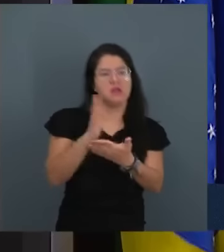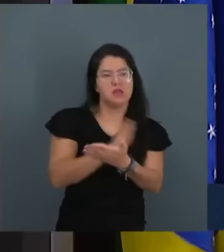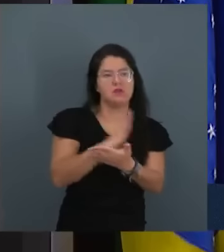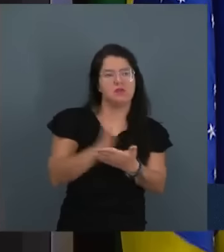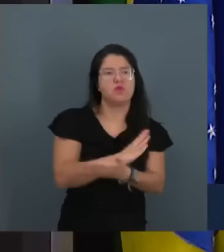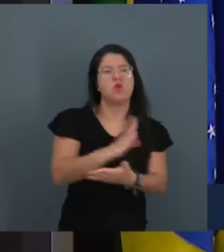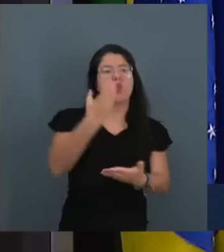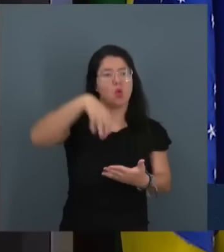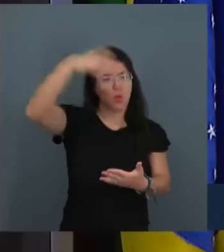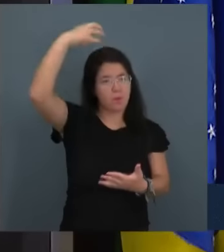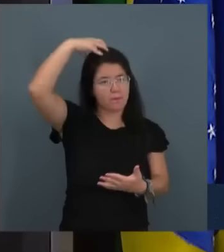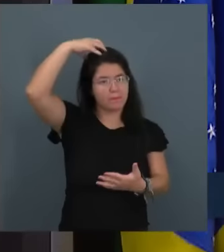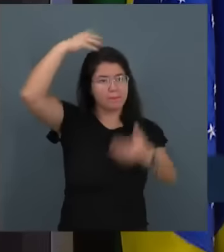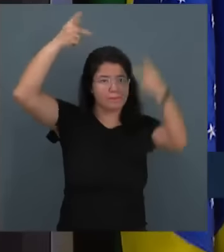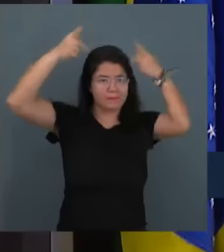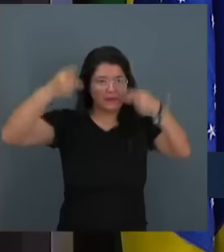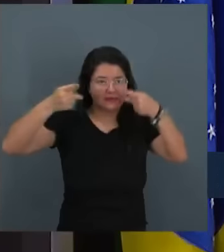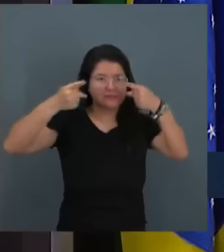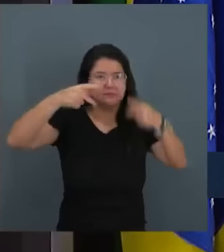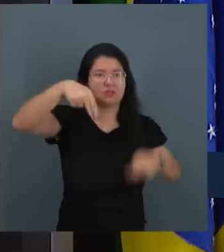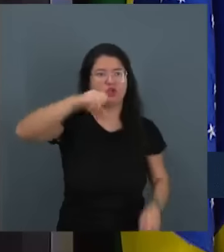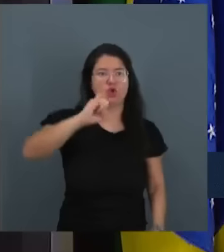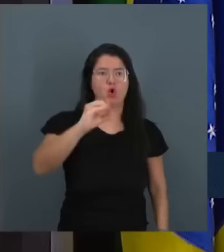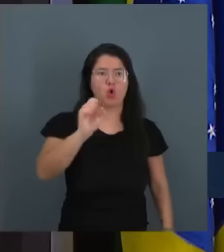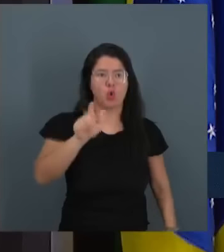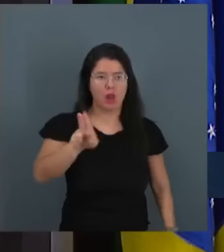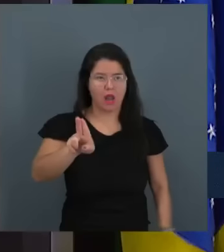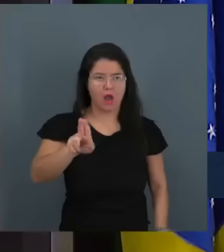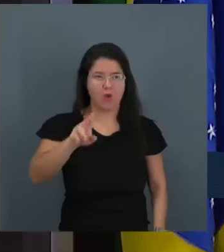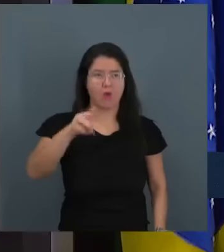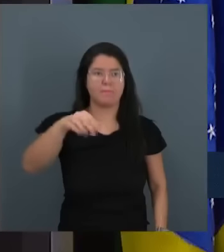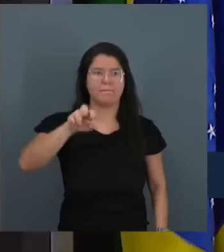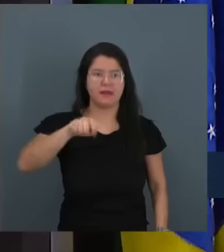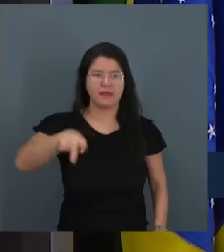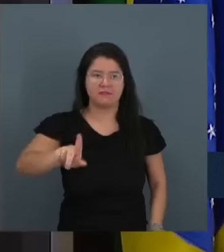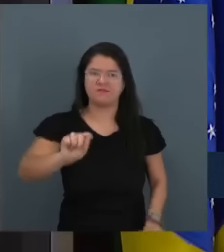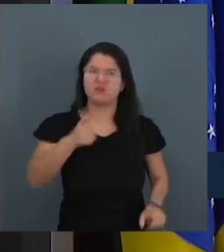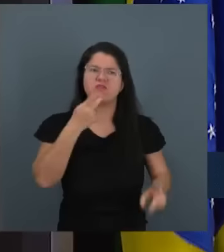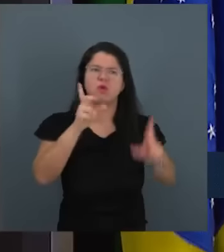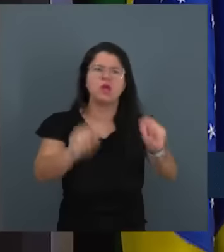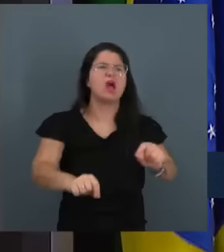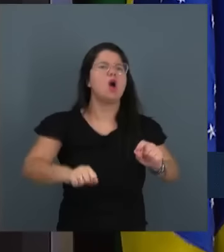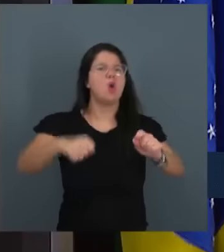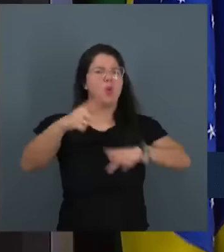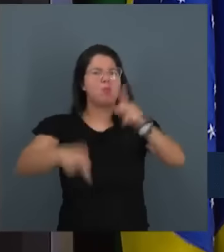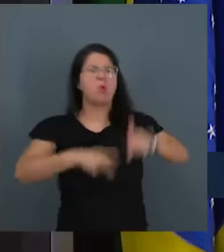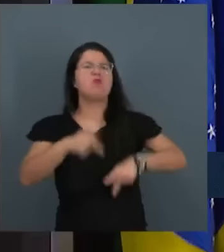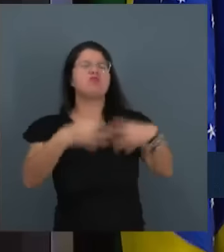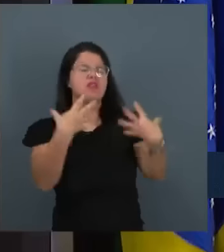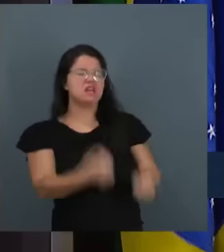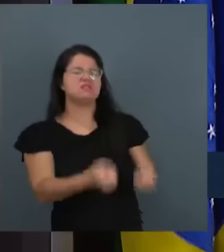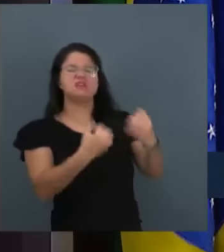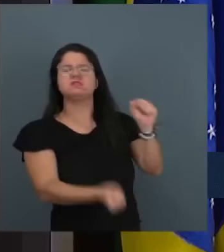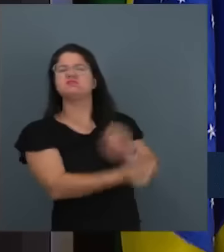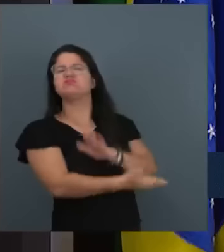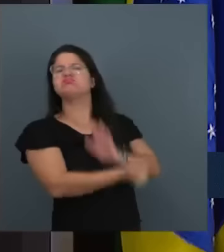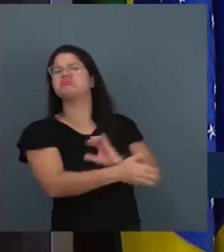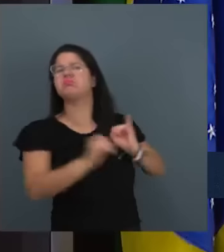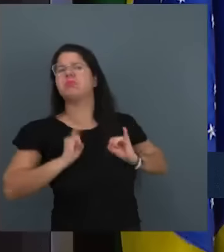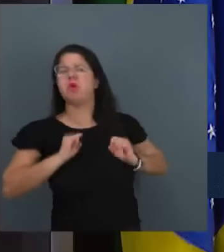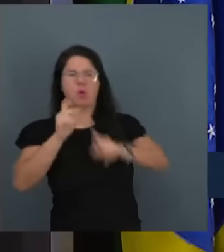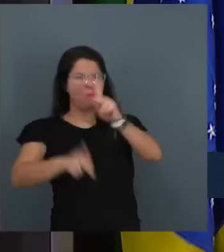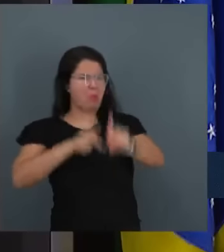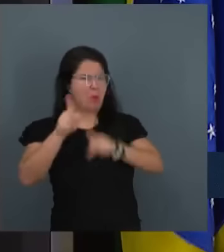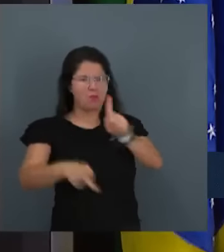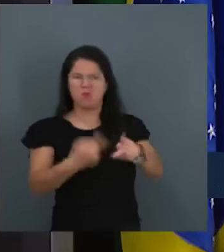Nicolau Maquiavel. Abro aspas. Um povo que aceita passivamente a corrupção e os corruptos não merece